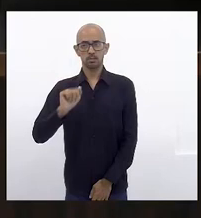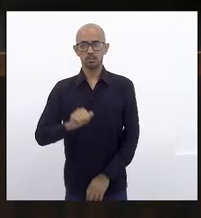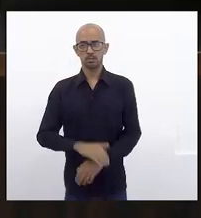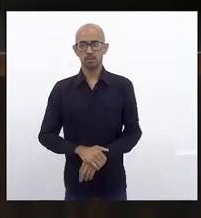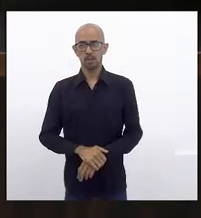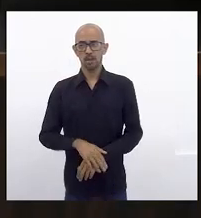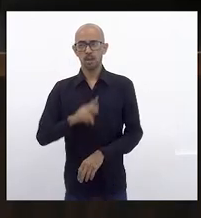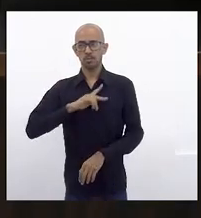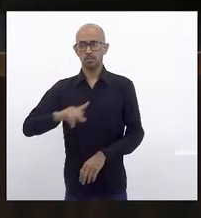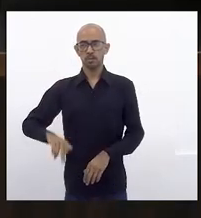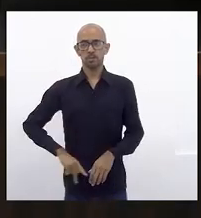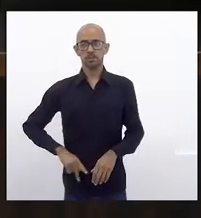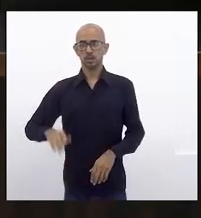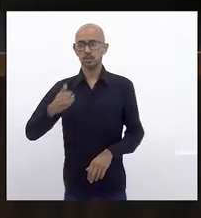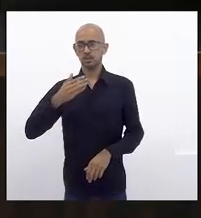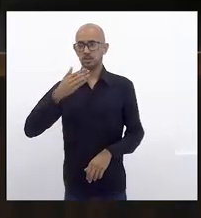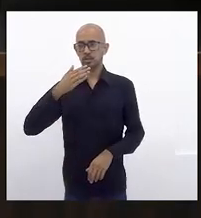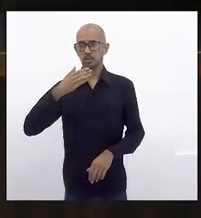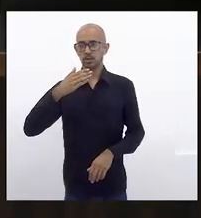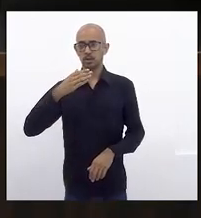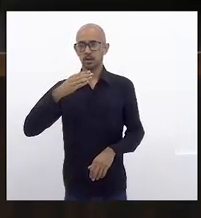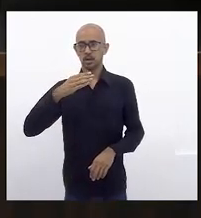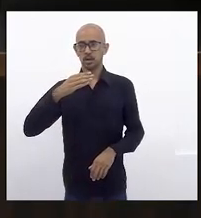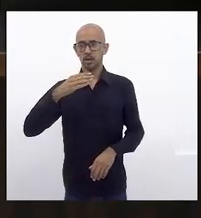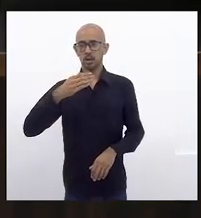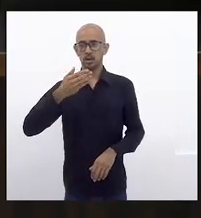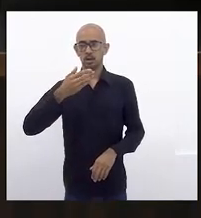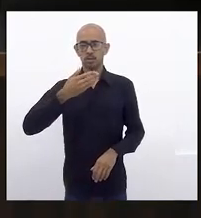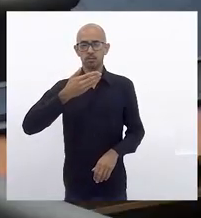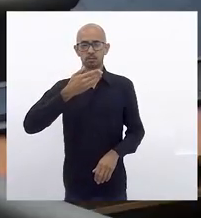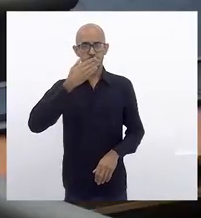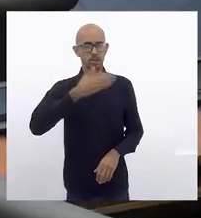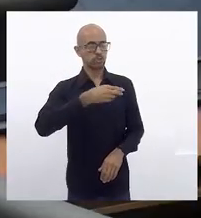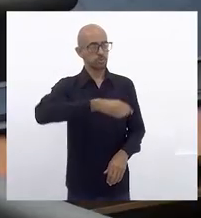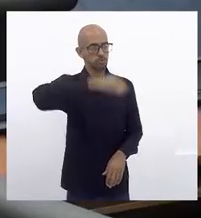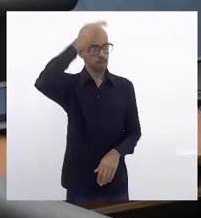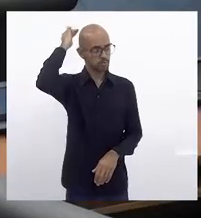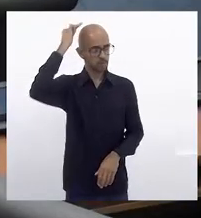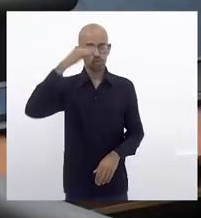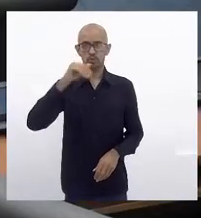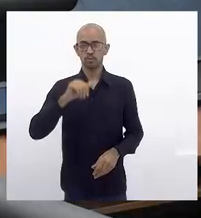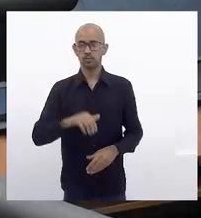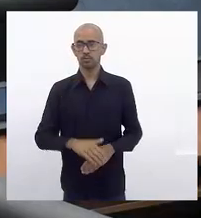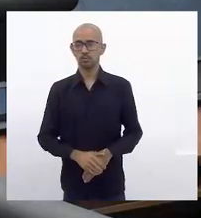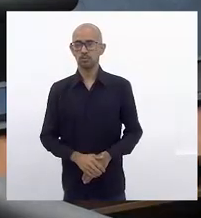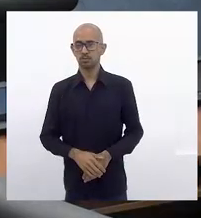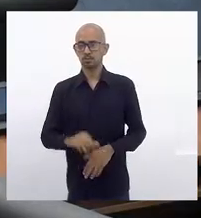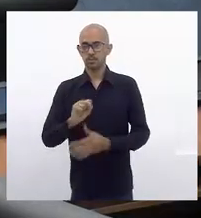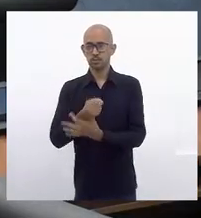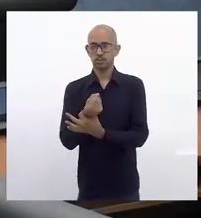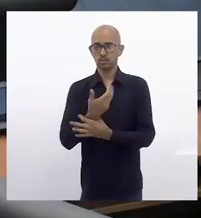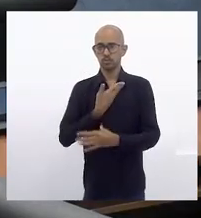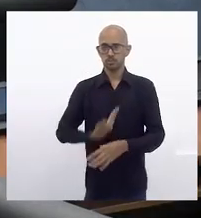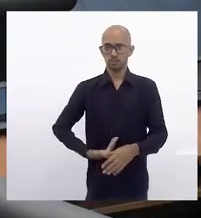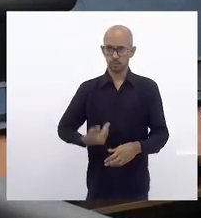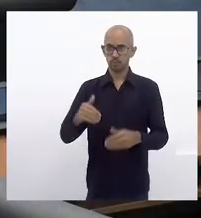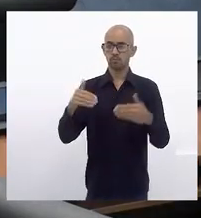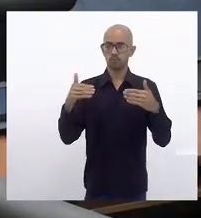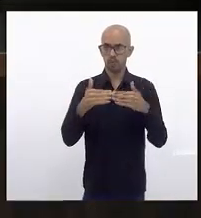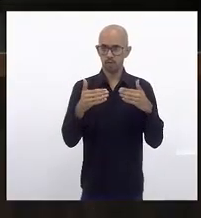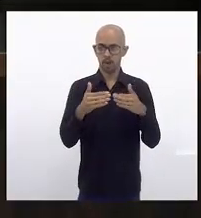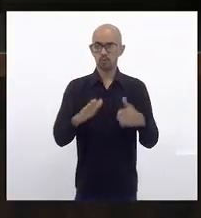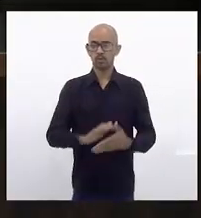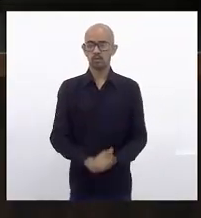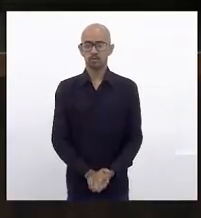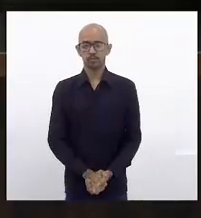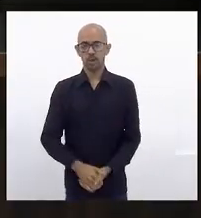Presidência designa relator, deputado Márcio Pacheco. Segurança Pública. Favorável. Pela Comissão de